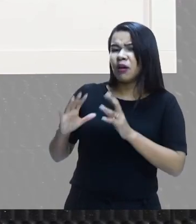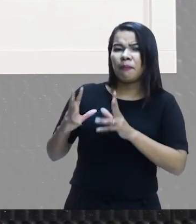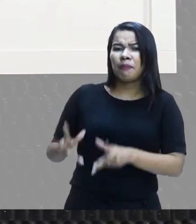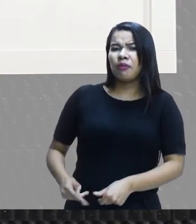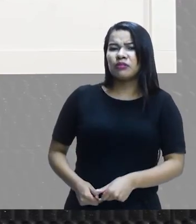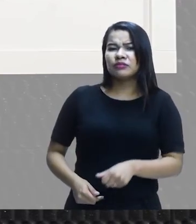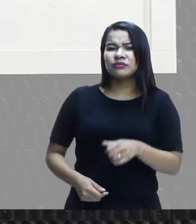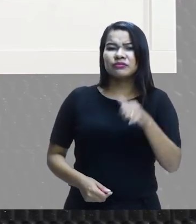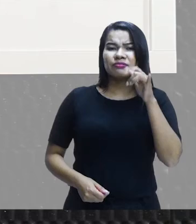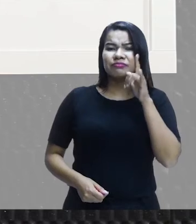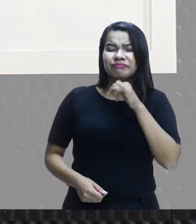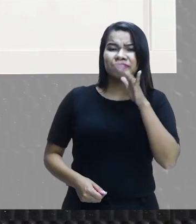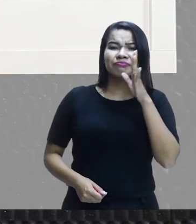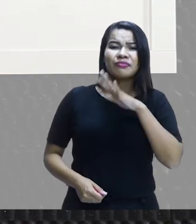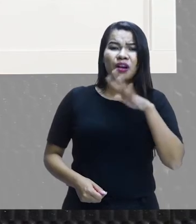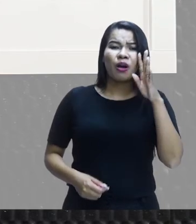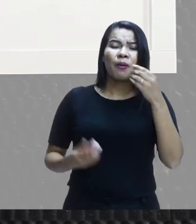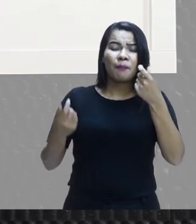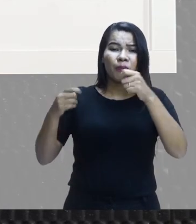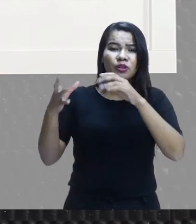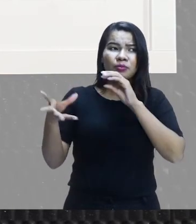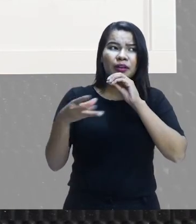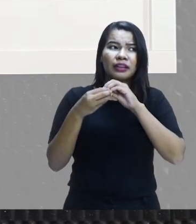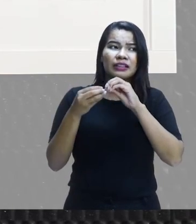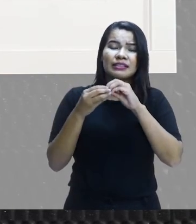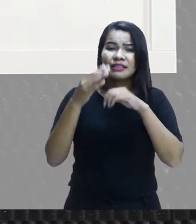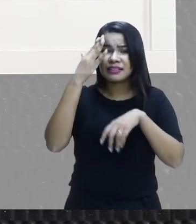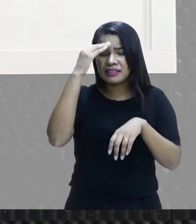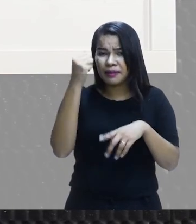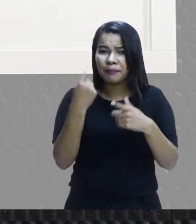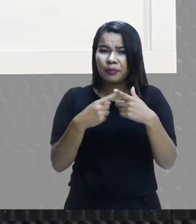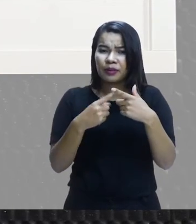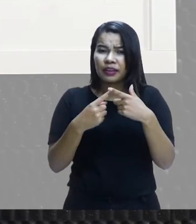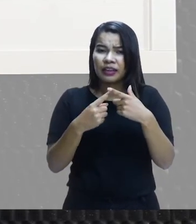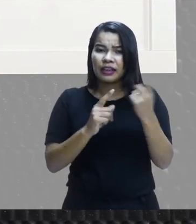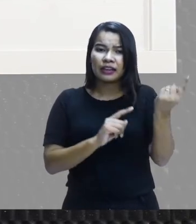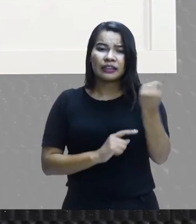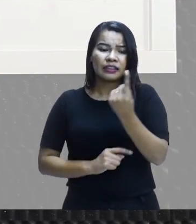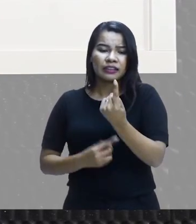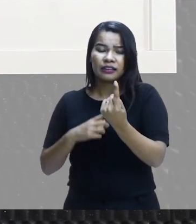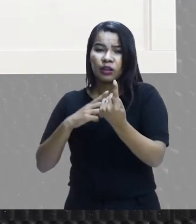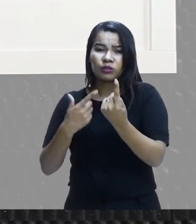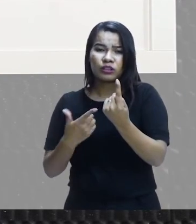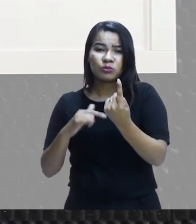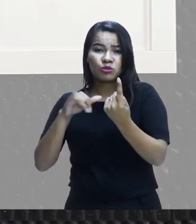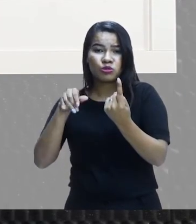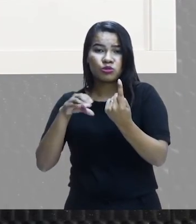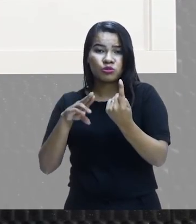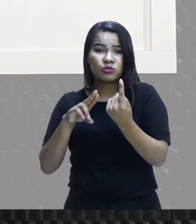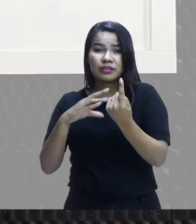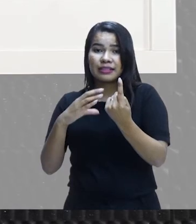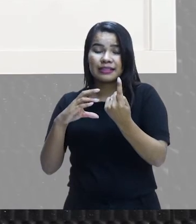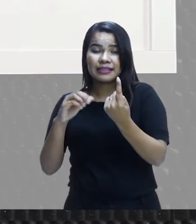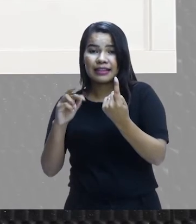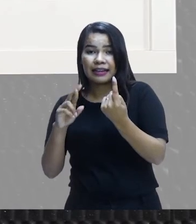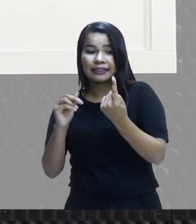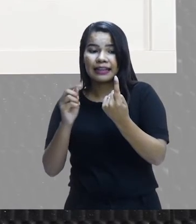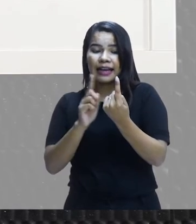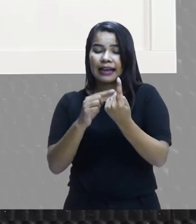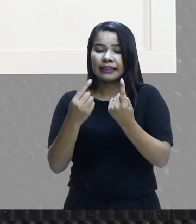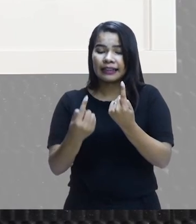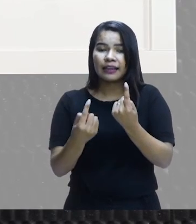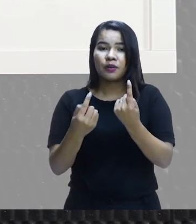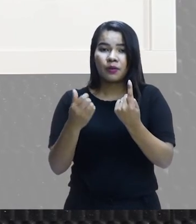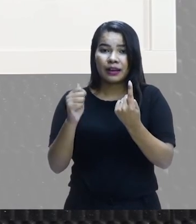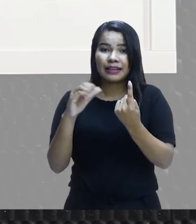pegar. Sabe por quê? Porque no fruto, e detalhe, nós não temos aqui jussara. No Maranhão, nós temos açaí. A jussara